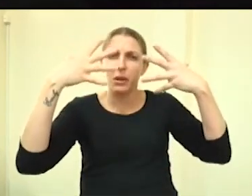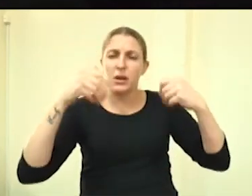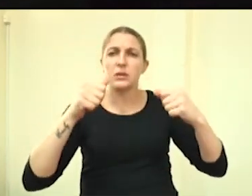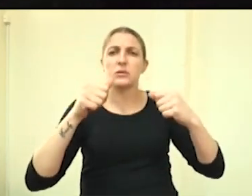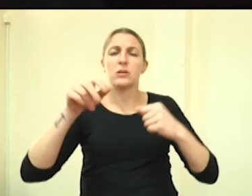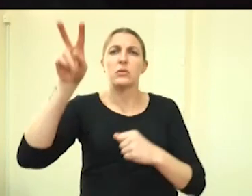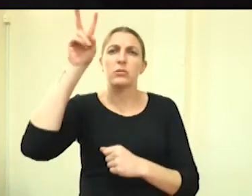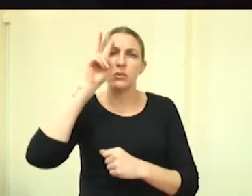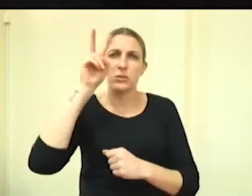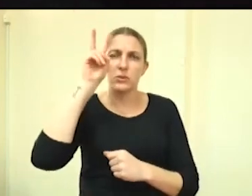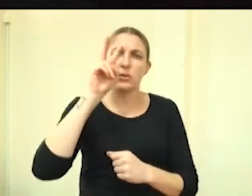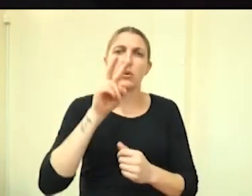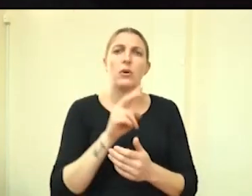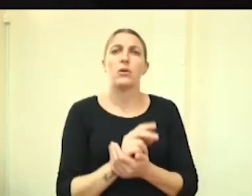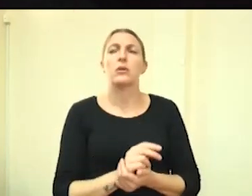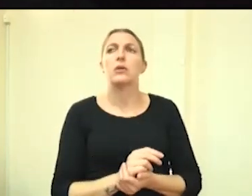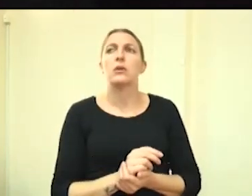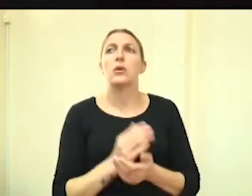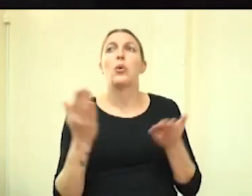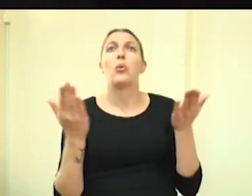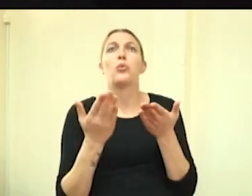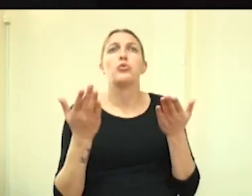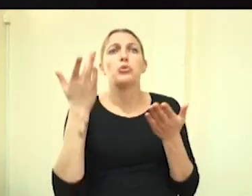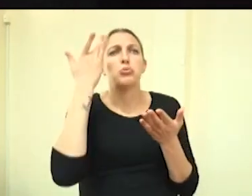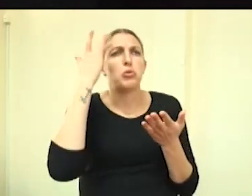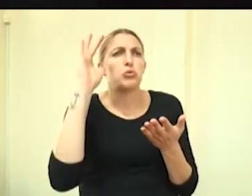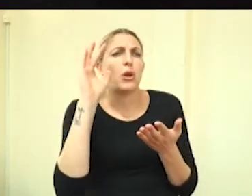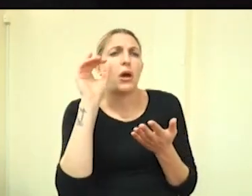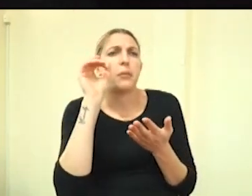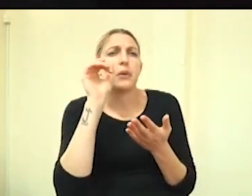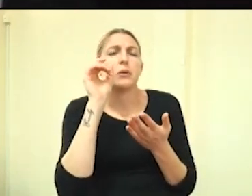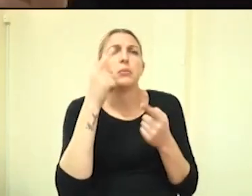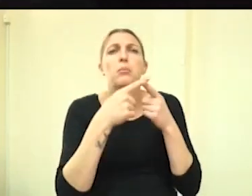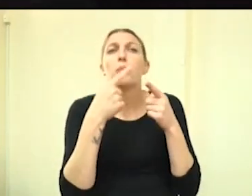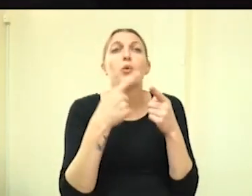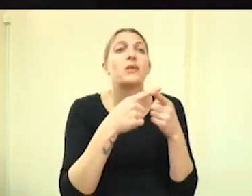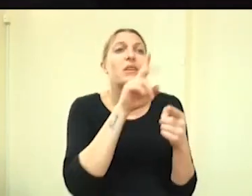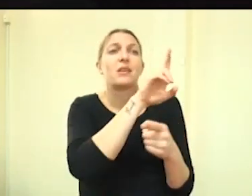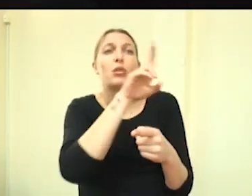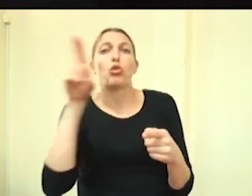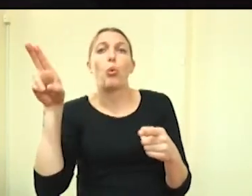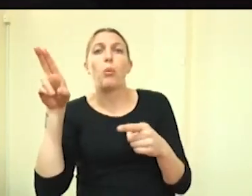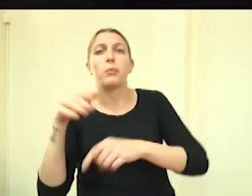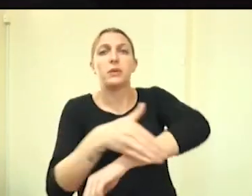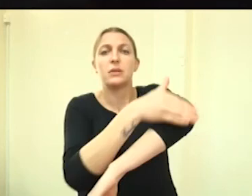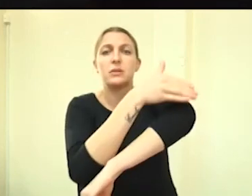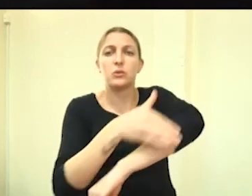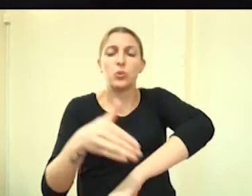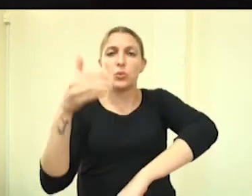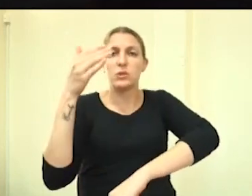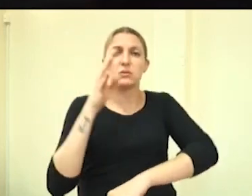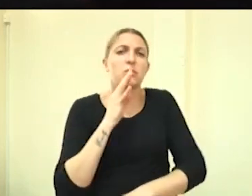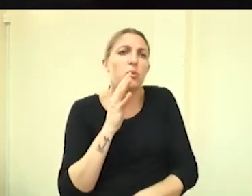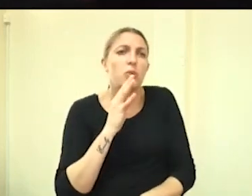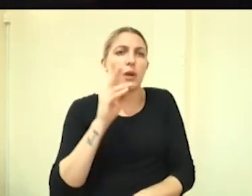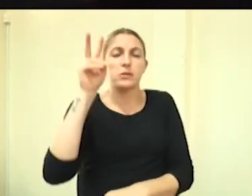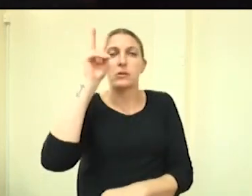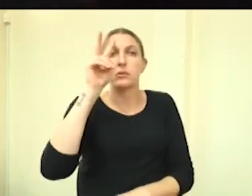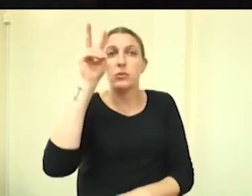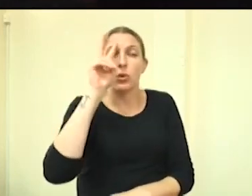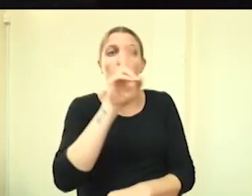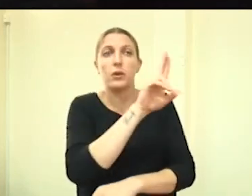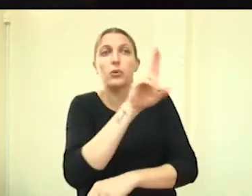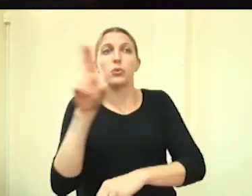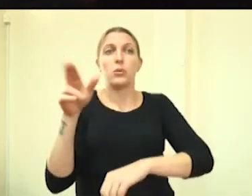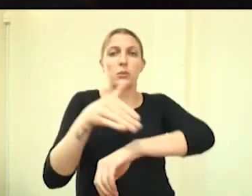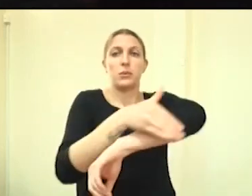históricos. Hoje a gente não sabe quase quem foi Maurício Cardoso, quem foi Pedro Pinto, então que a gente possa acrescentar como já é os nomes de